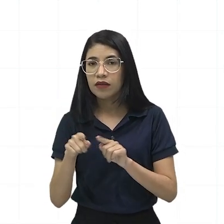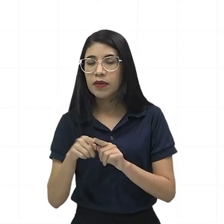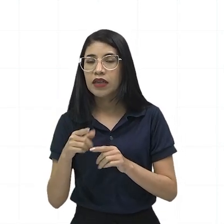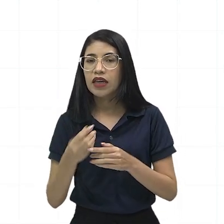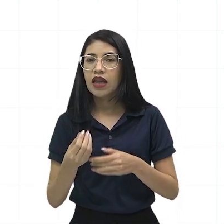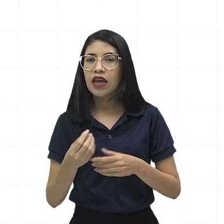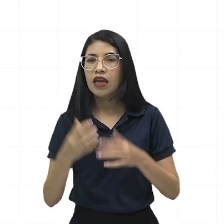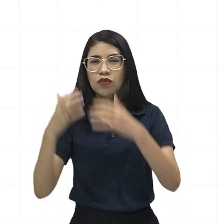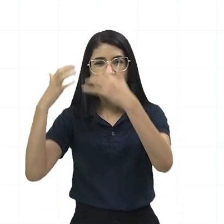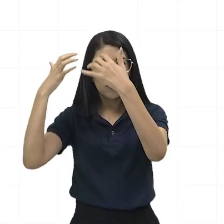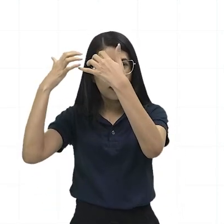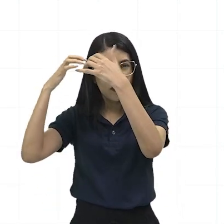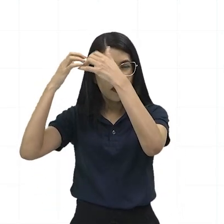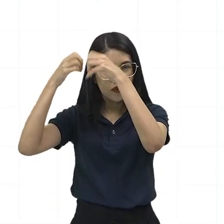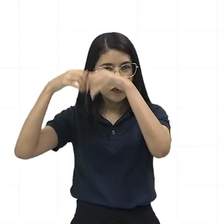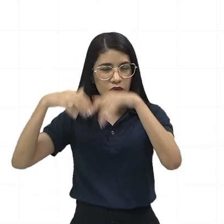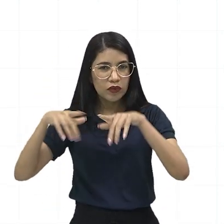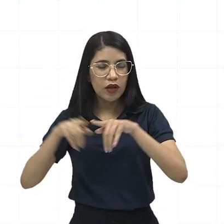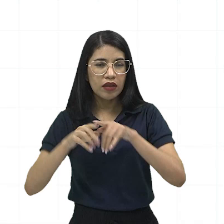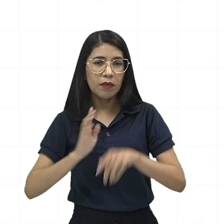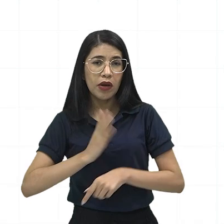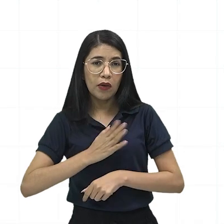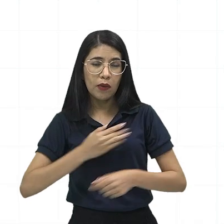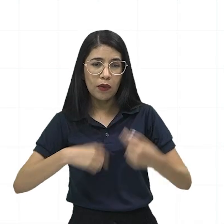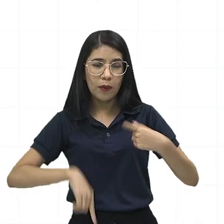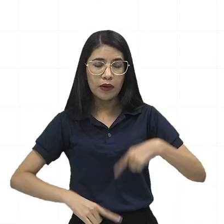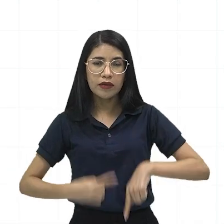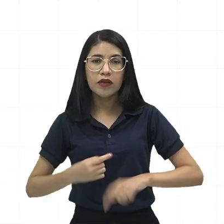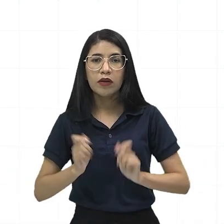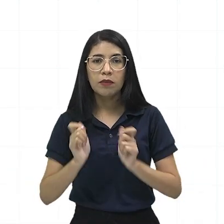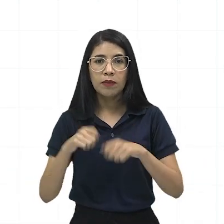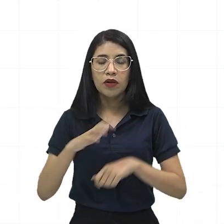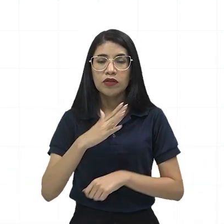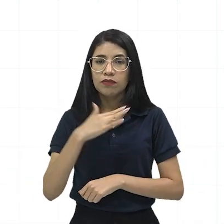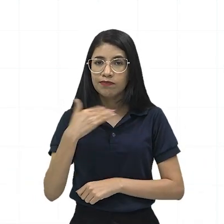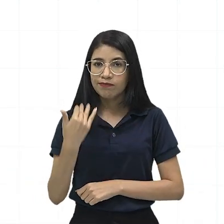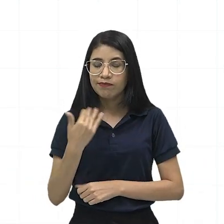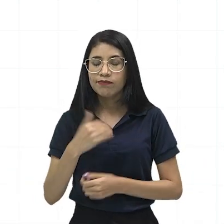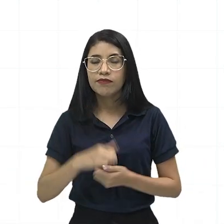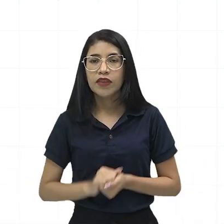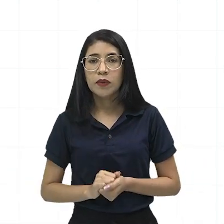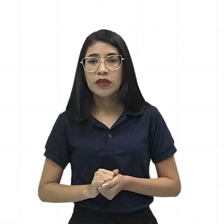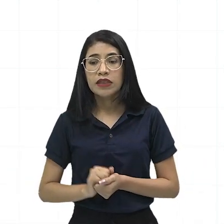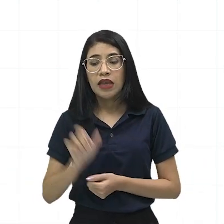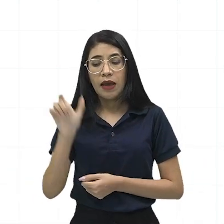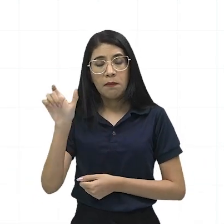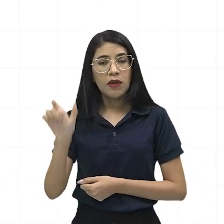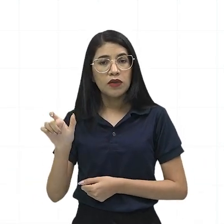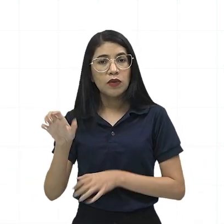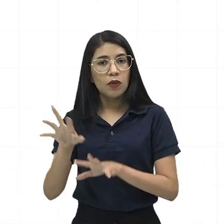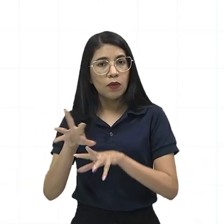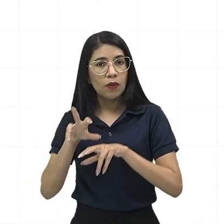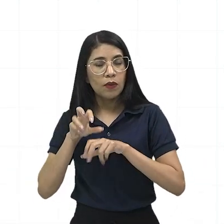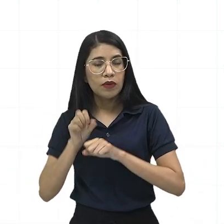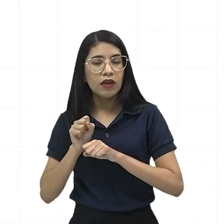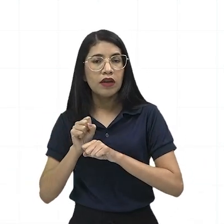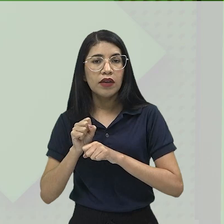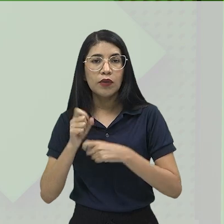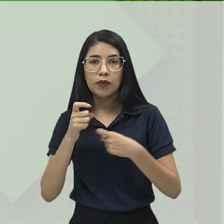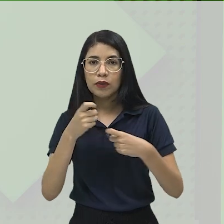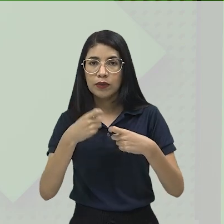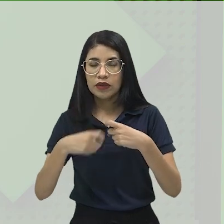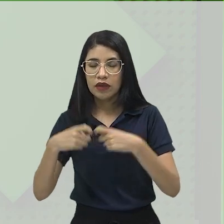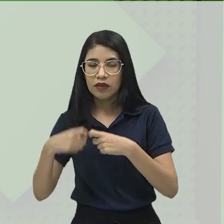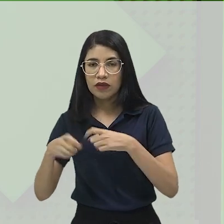atingir o sistema nervoso, o sistema cardiovascular e levar à morte. Então, uma vez que a pessoa teve o contato sexual